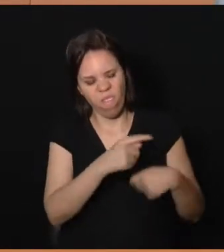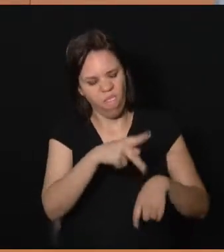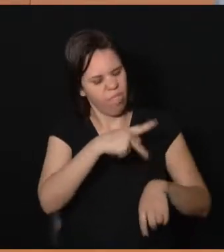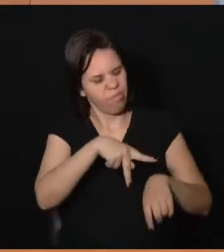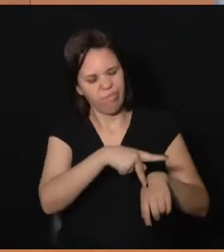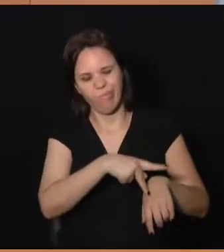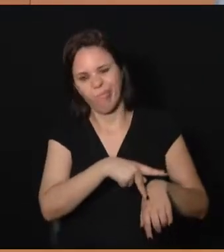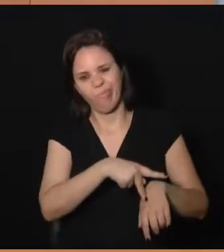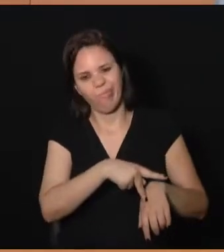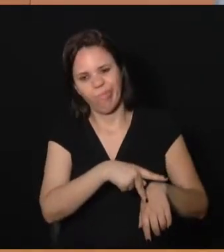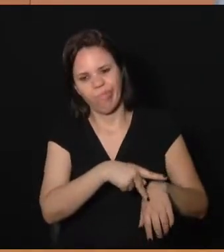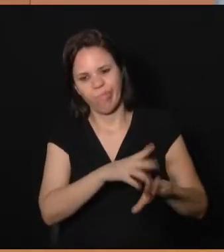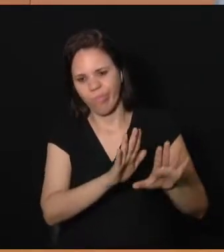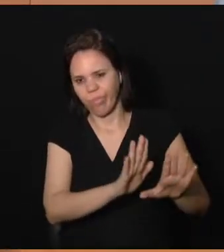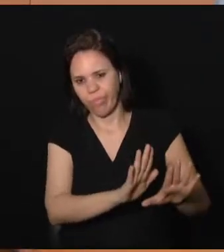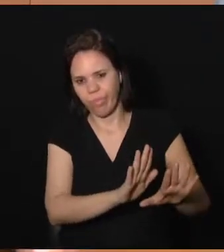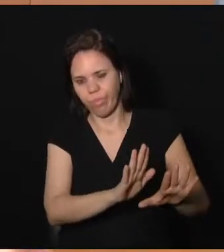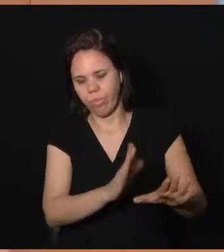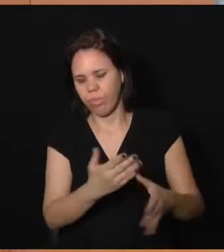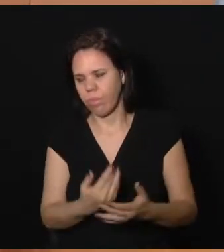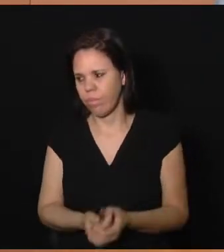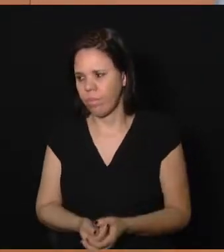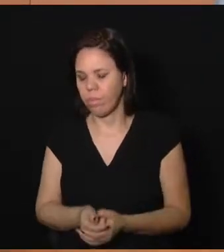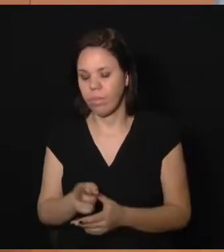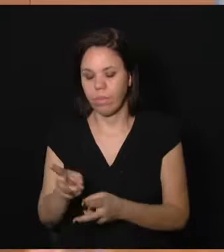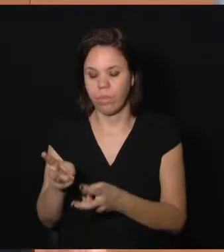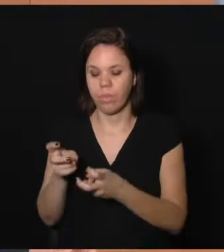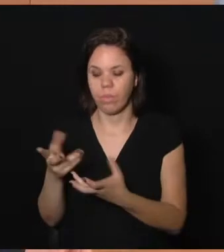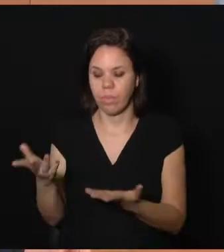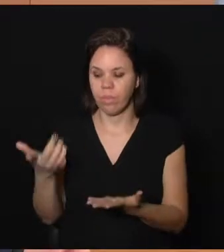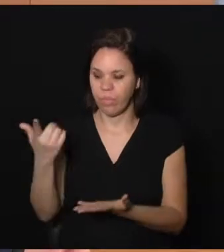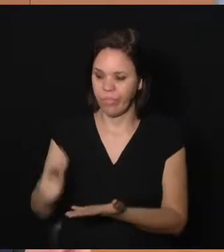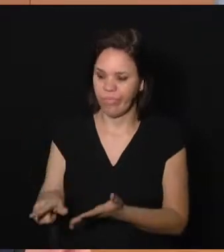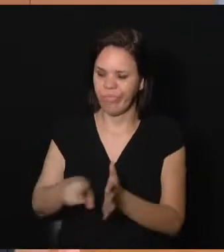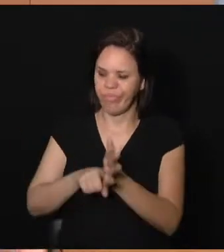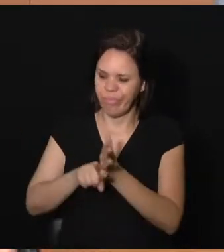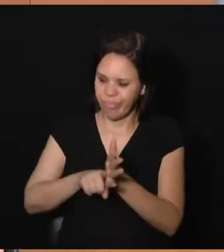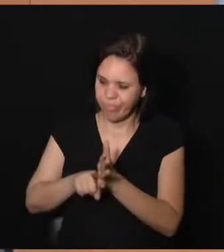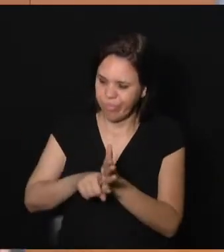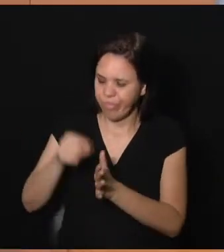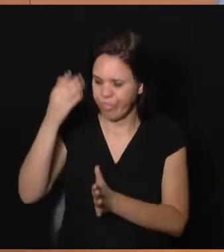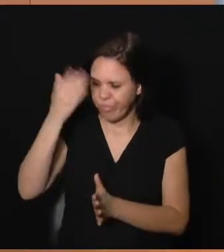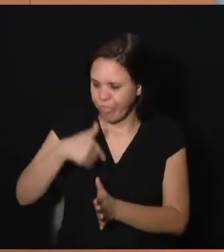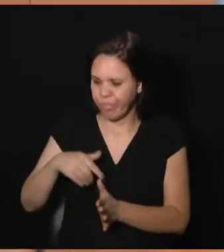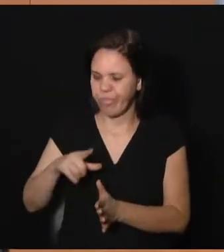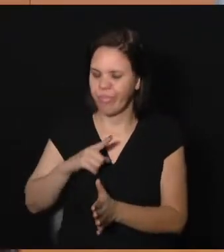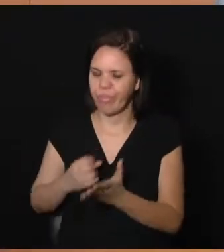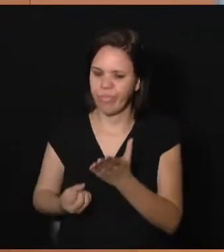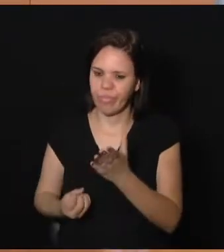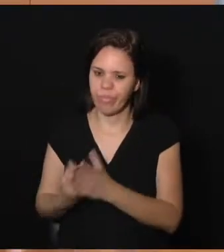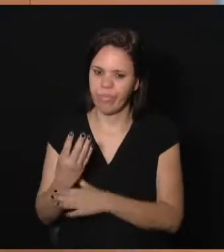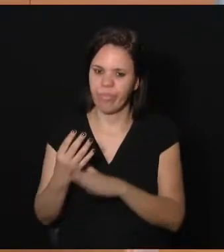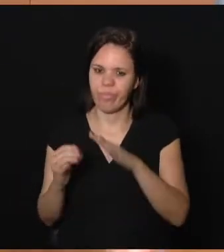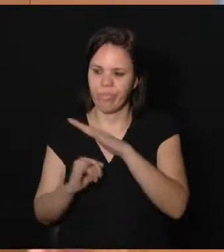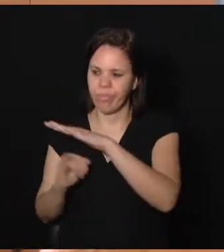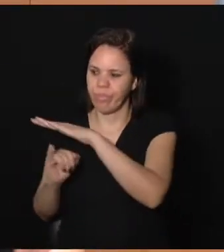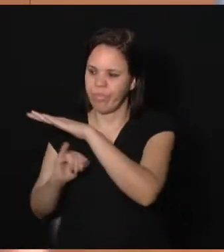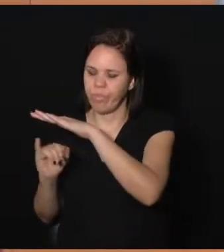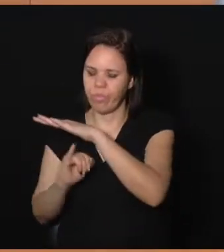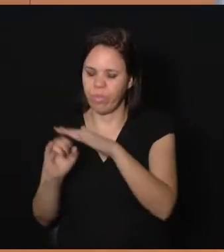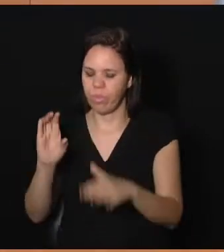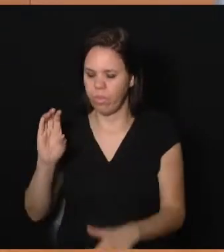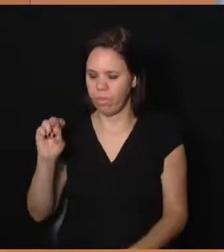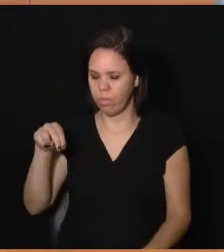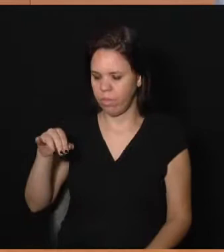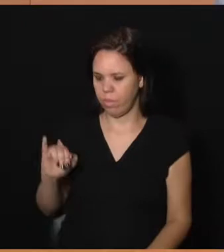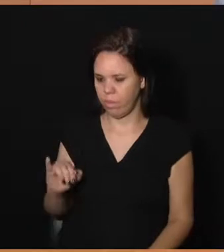país, mas quando você se depara com, de novo, estudos que são produzidos por entidades como a própria CNI, de novo,